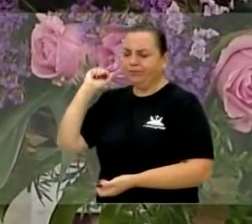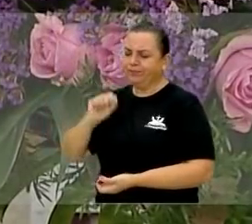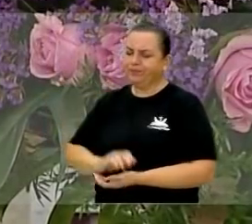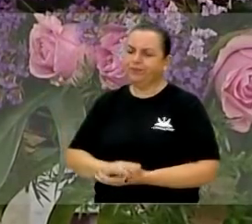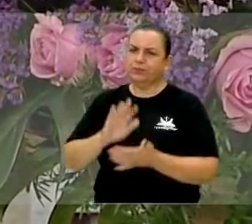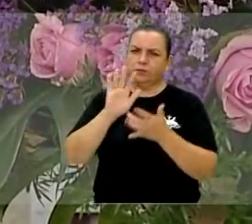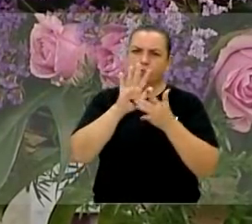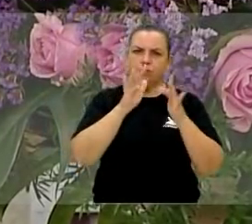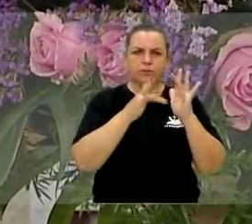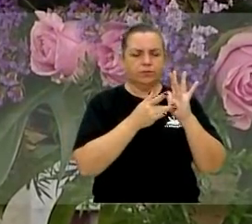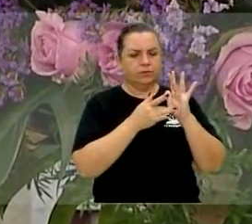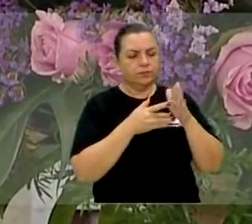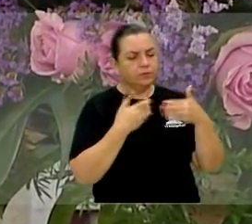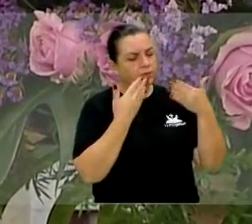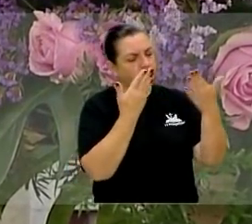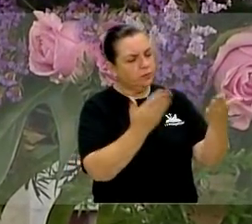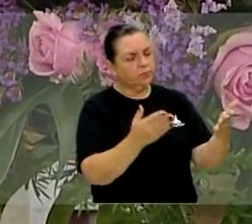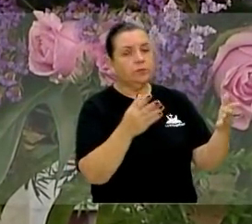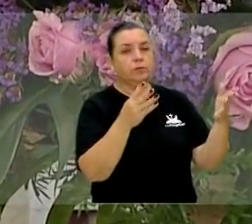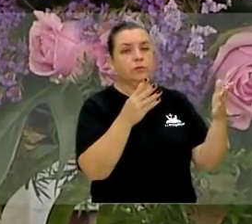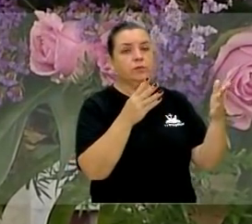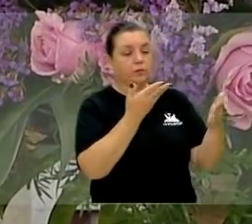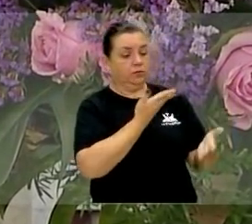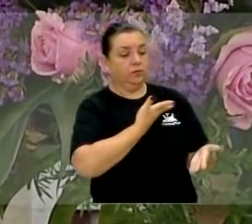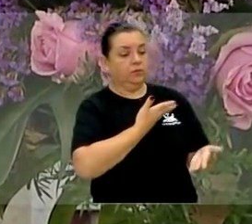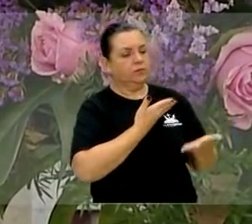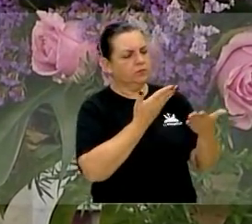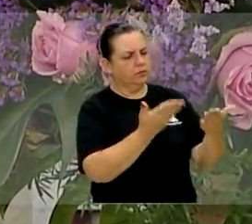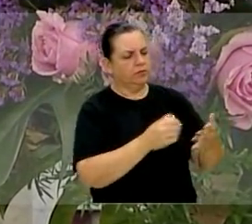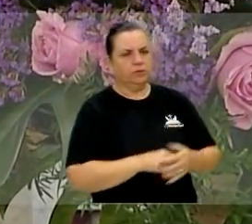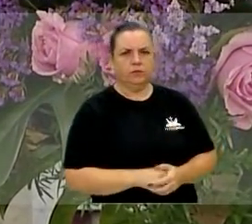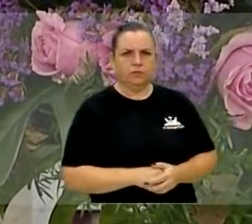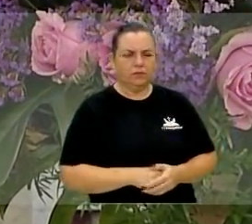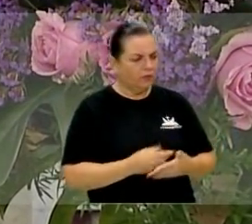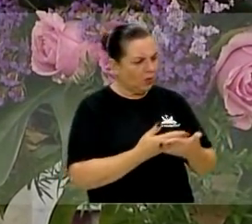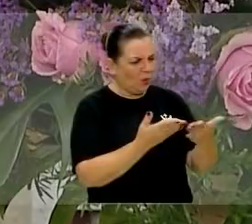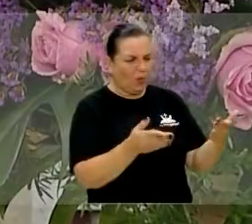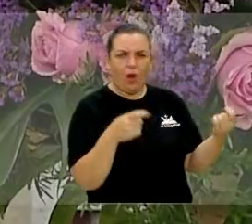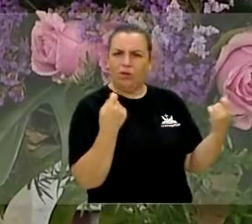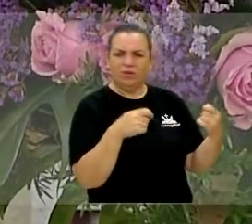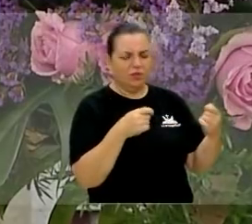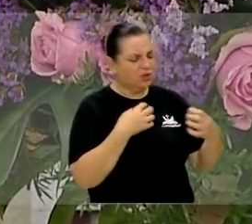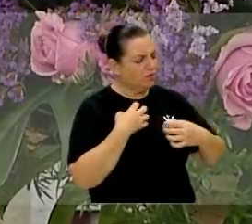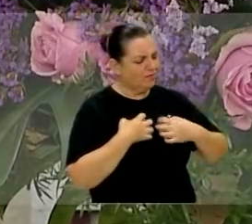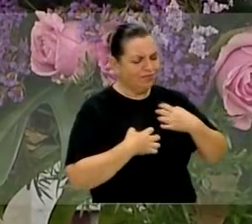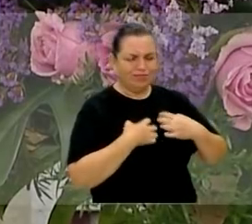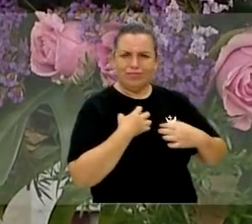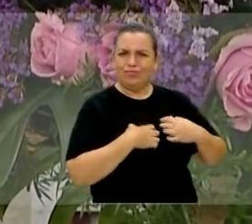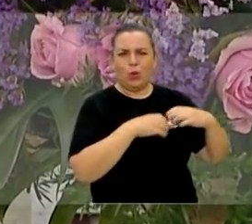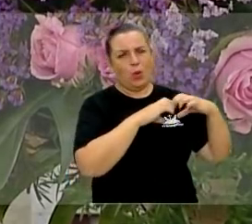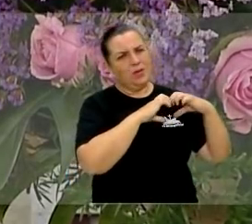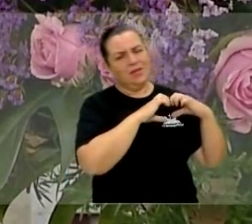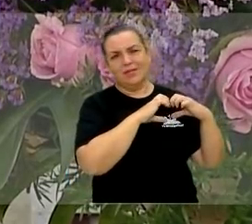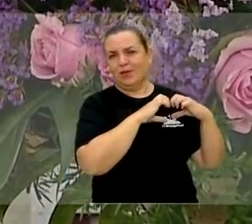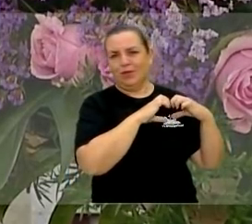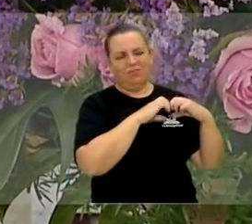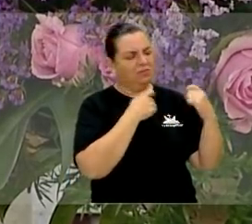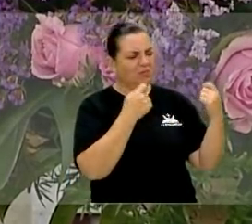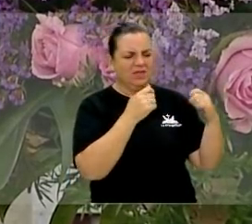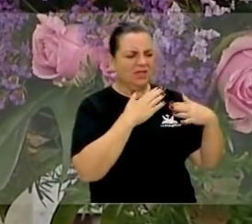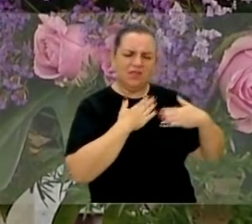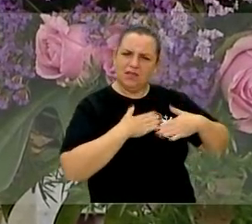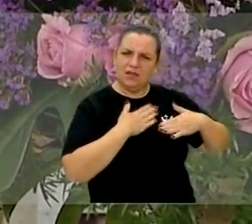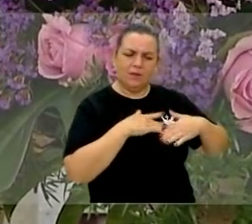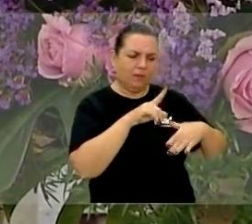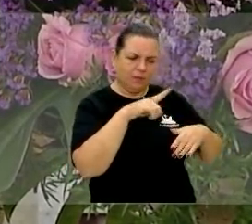seus discípulos: não se perturbe o vosso coração. Tendes fé